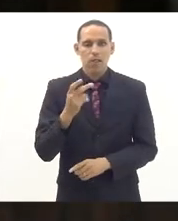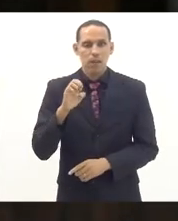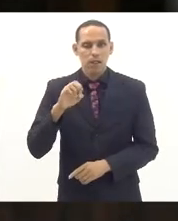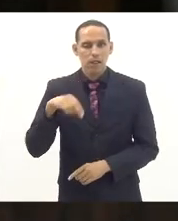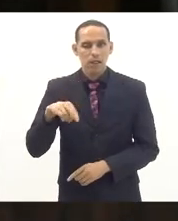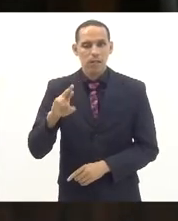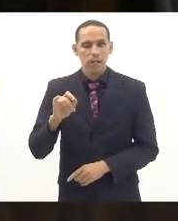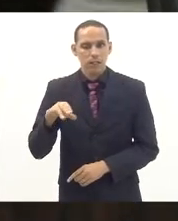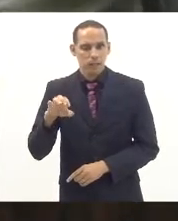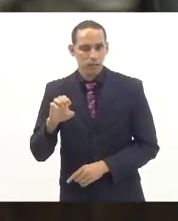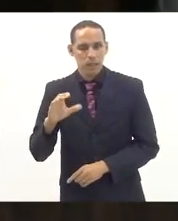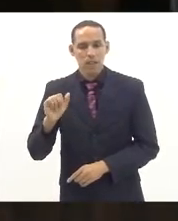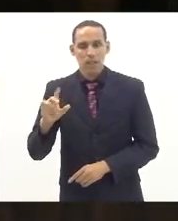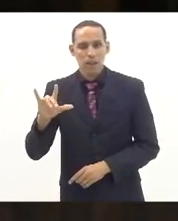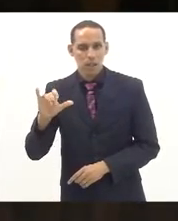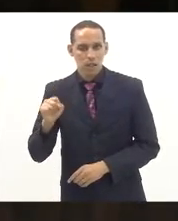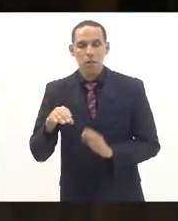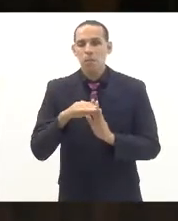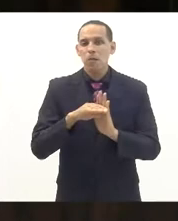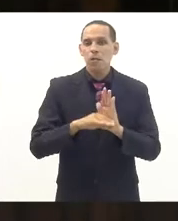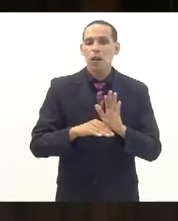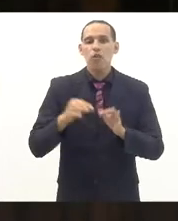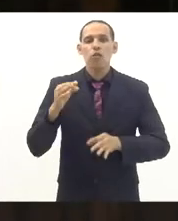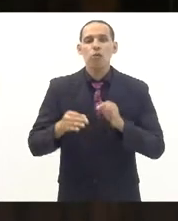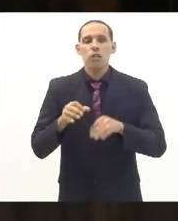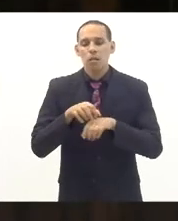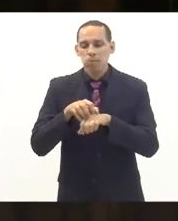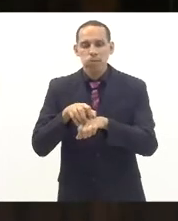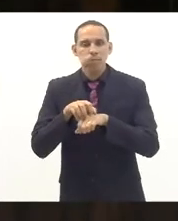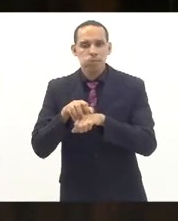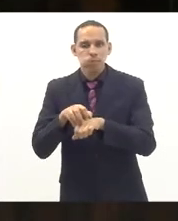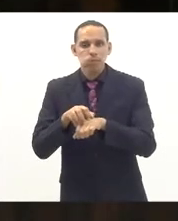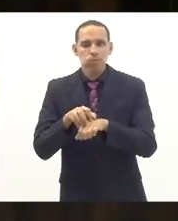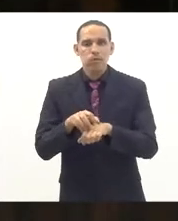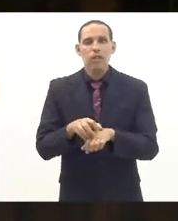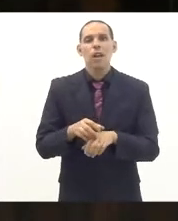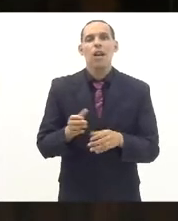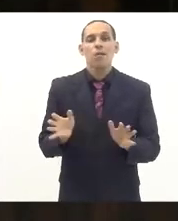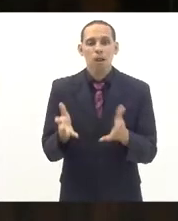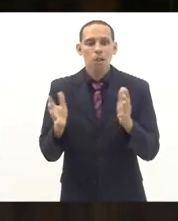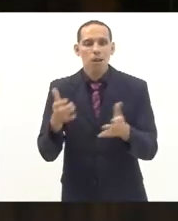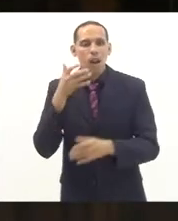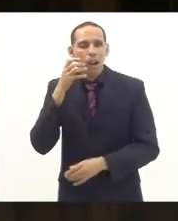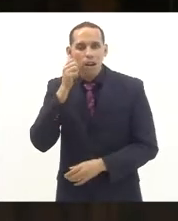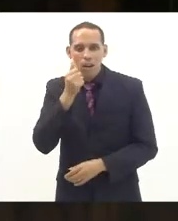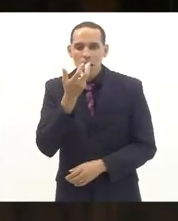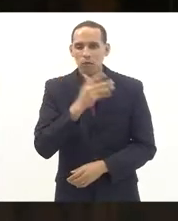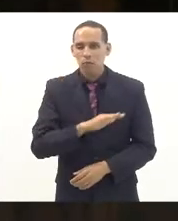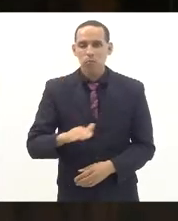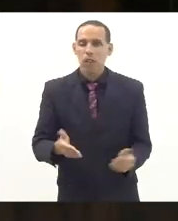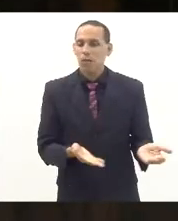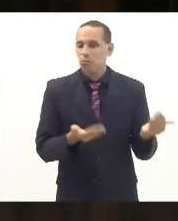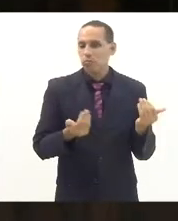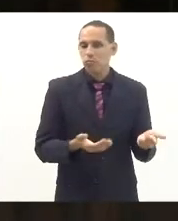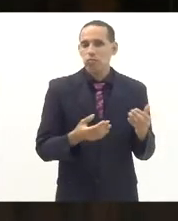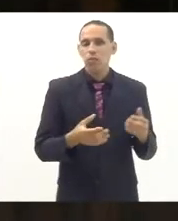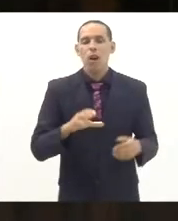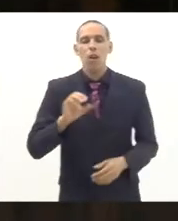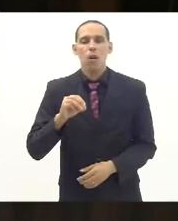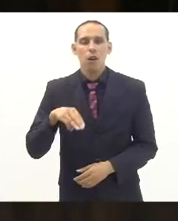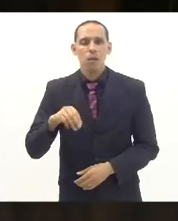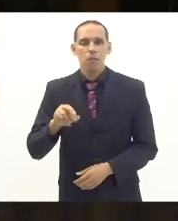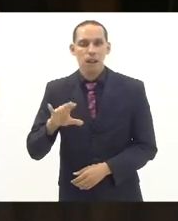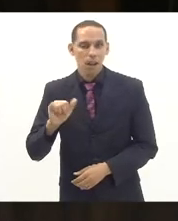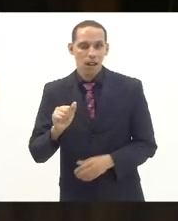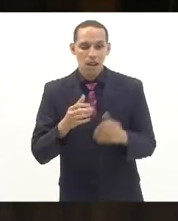Figueira e o programa Justiça Itinerante promove a adoção de crianças e adolescentes atribuído ou não na Comarca de